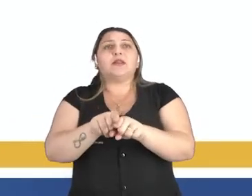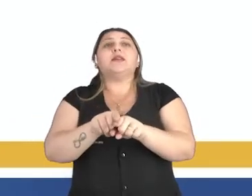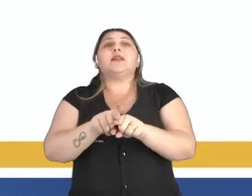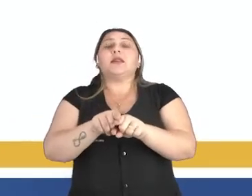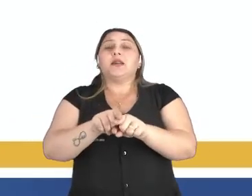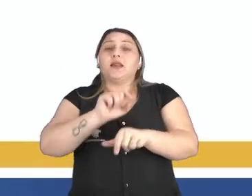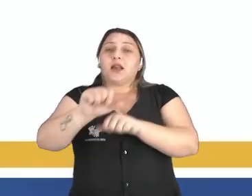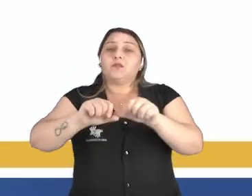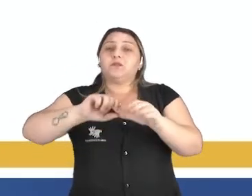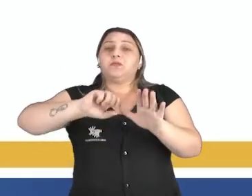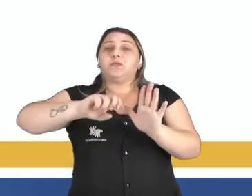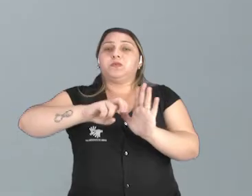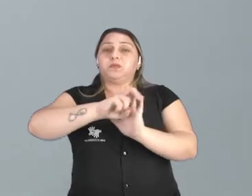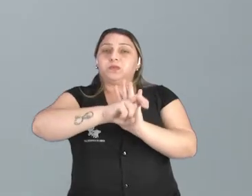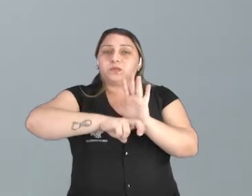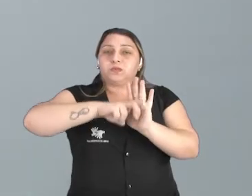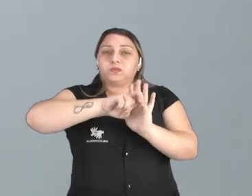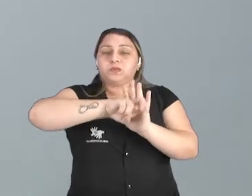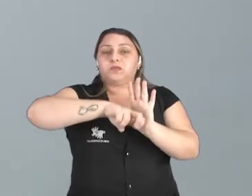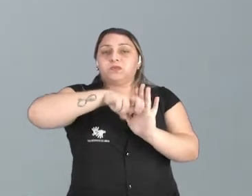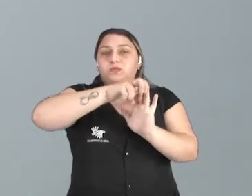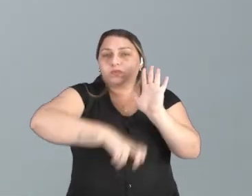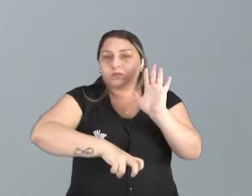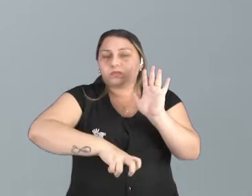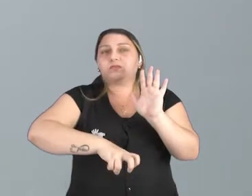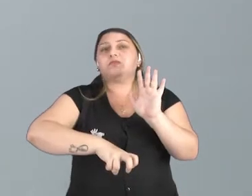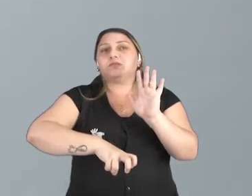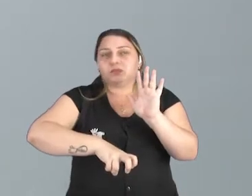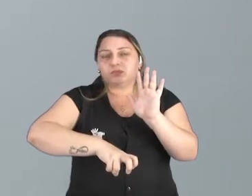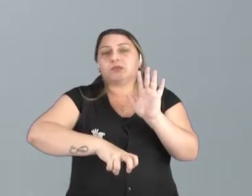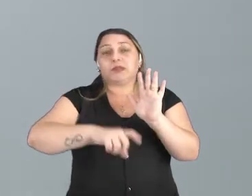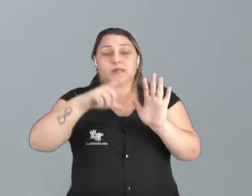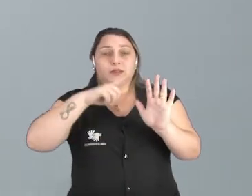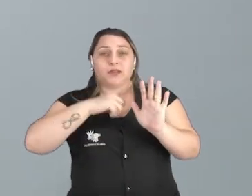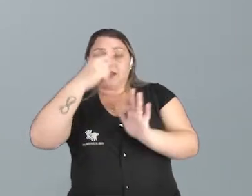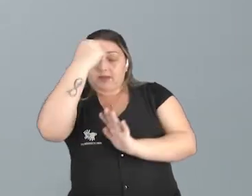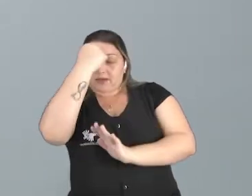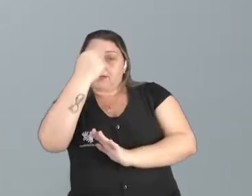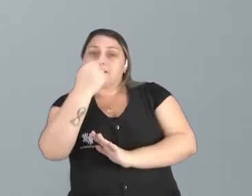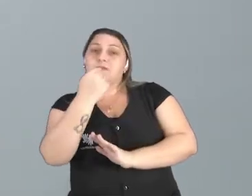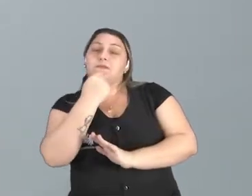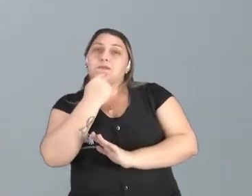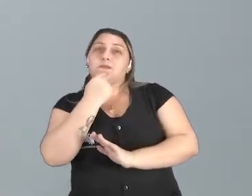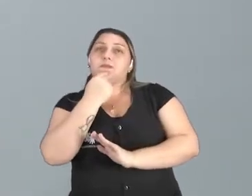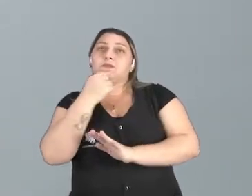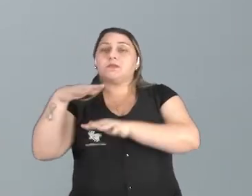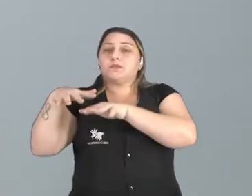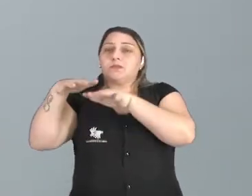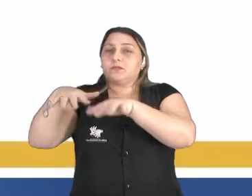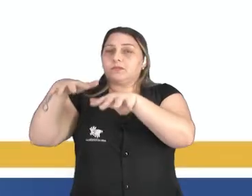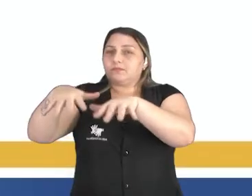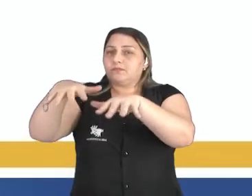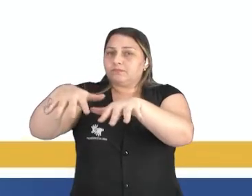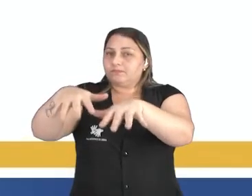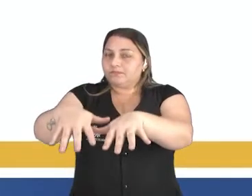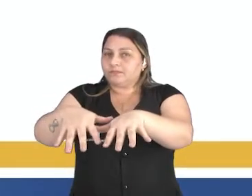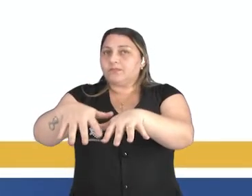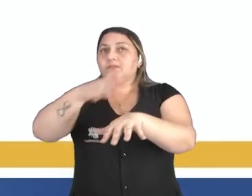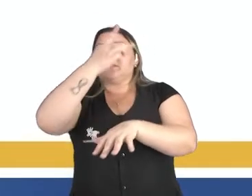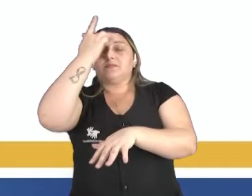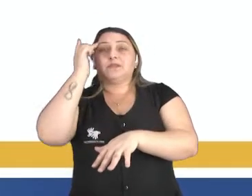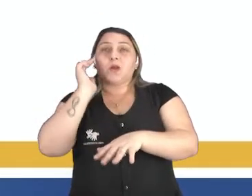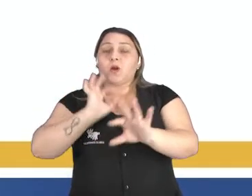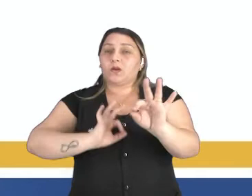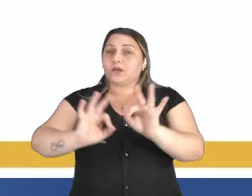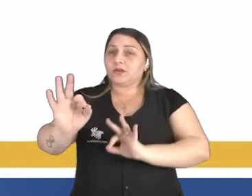que vai deixar muita gente aí de orelha em pé, essas reformas. E aí a gente tem a imagem de uma grande passeata, uns comícios, né? Que